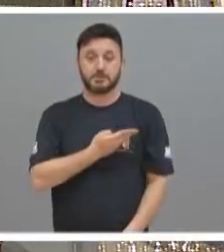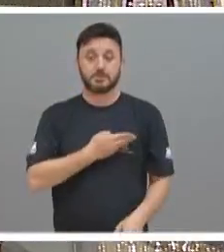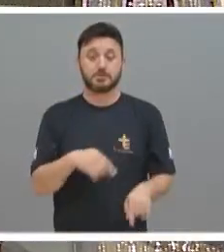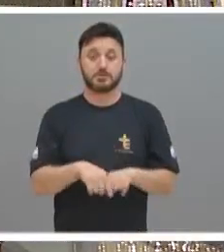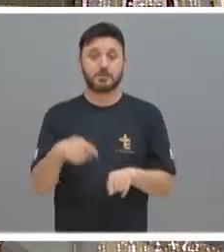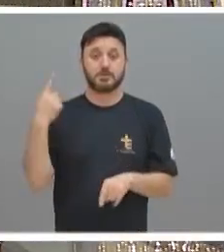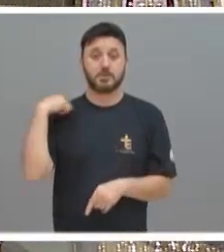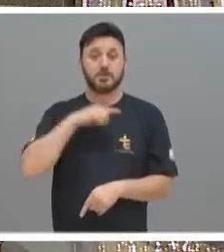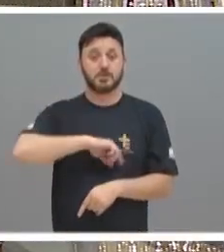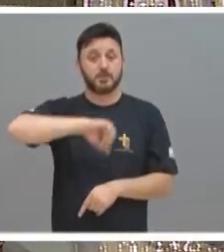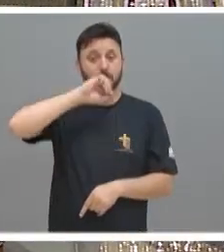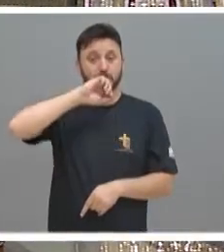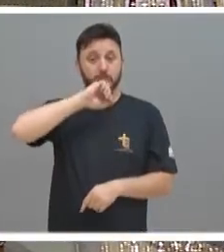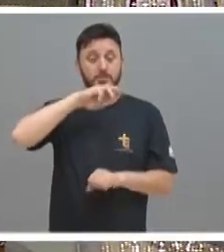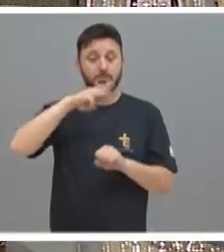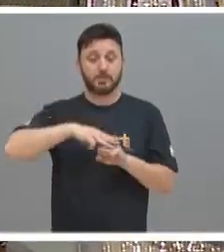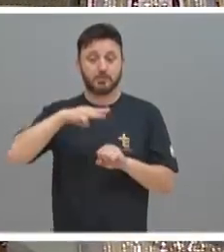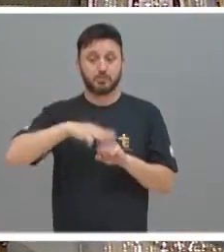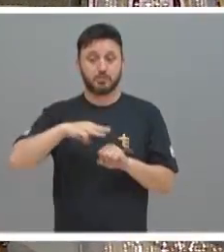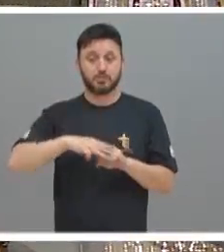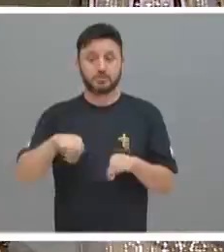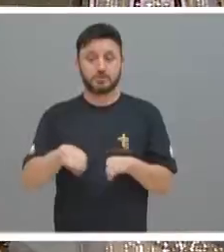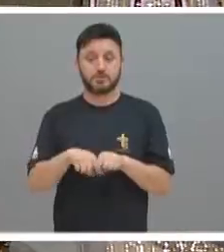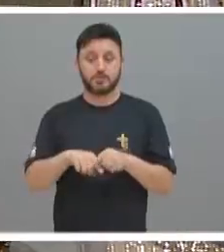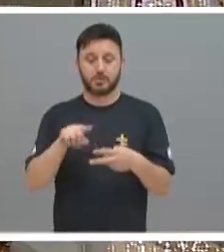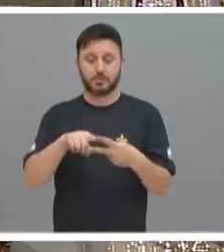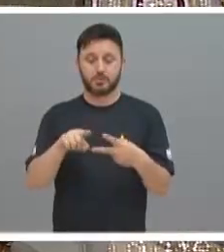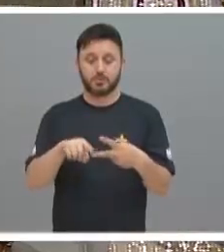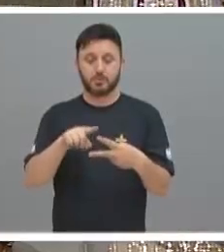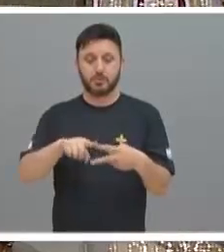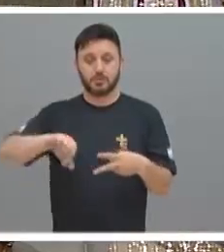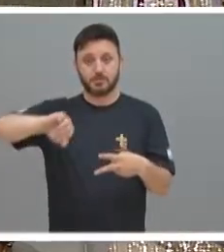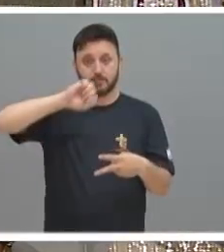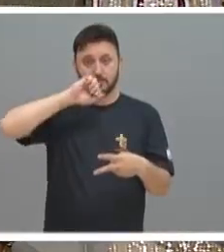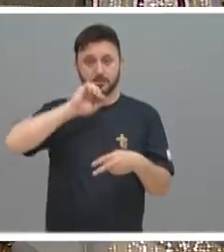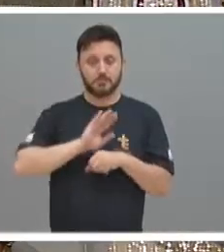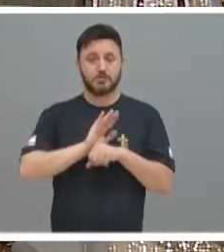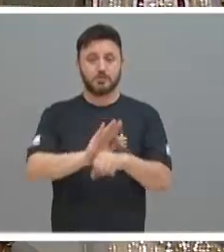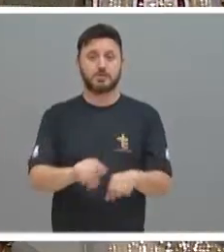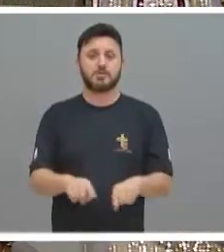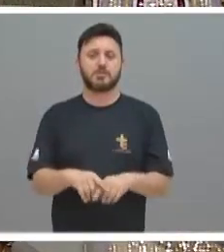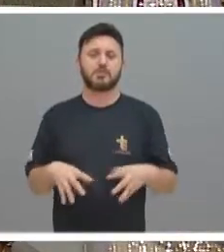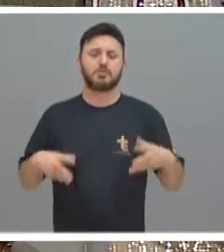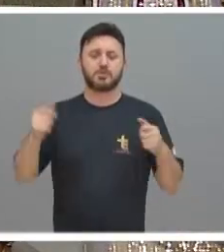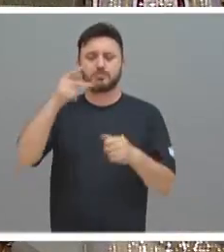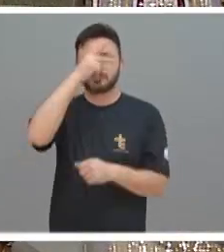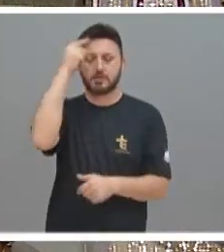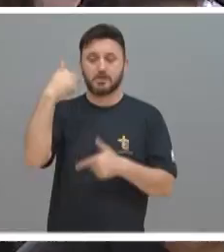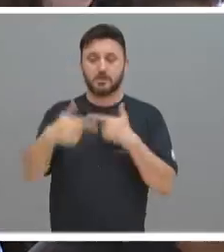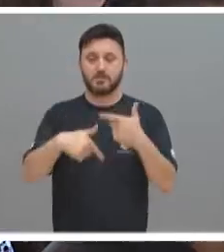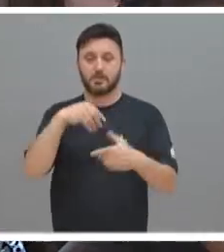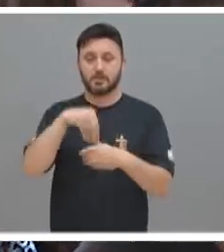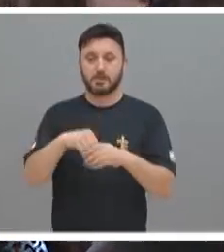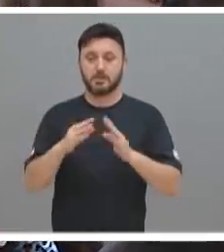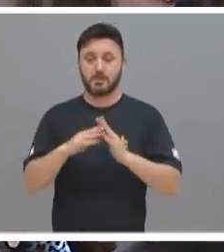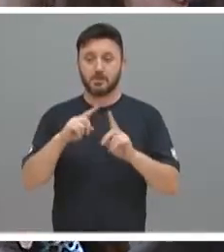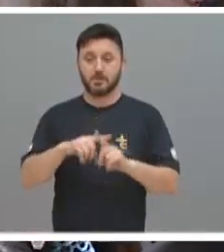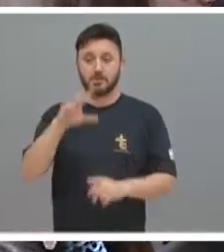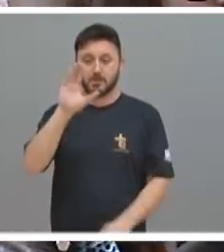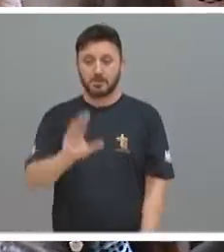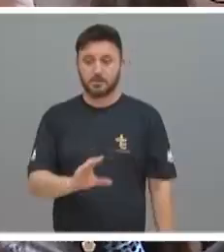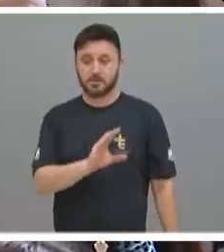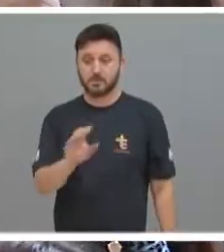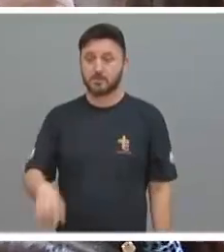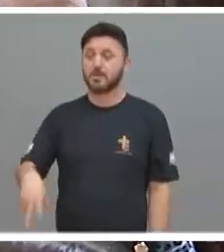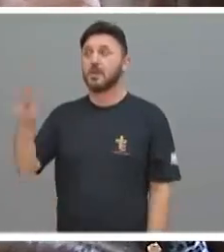Francisco, com o nosso arcebispo José Antônio Peruzzi e seus auxiliares, e todos os ministros do vosso povo. Lembrai-vos,